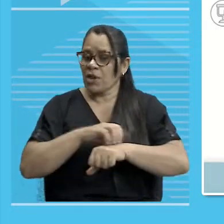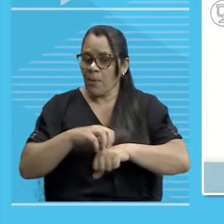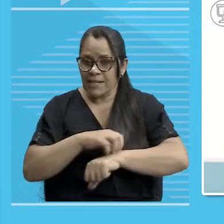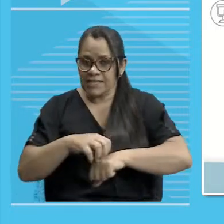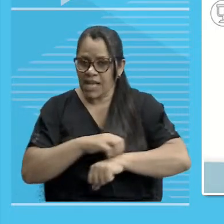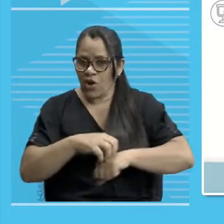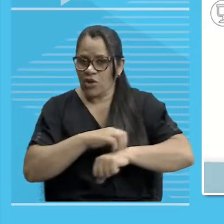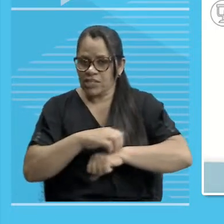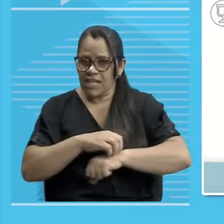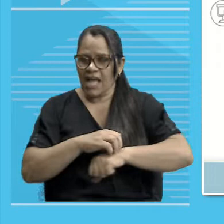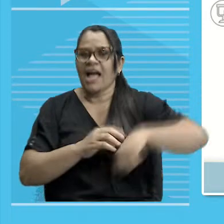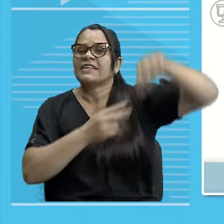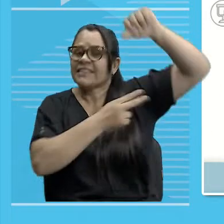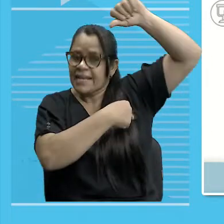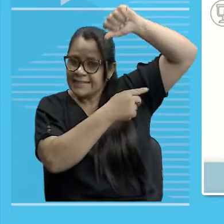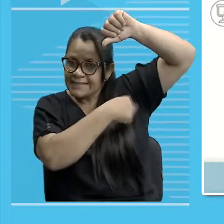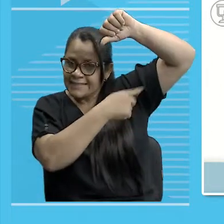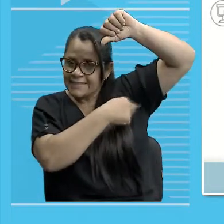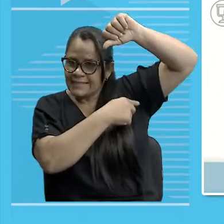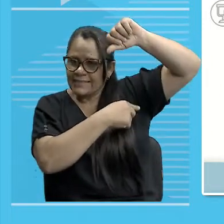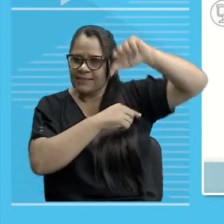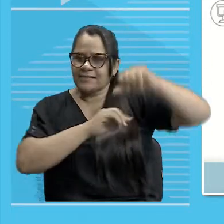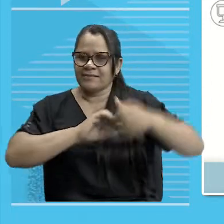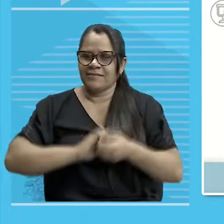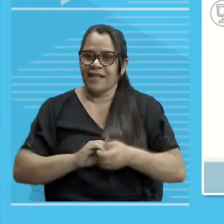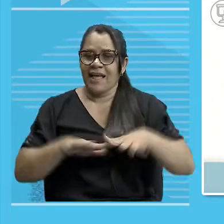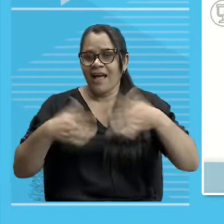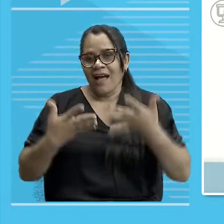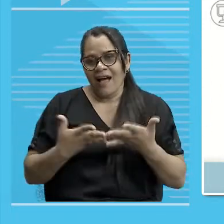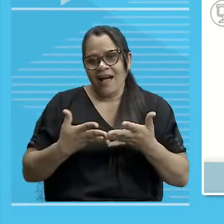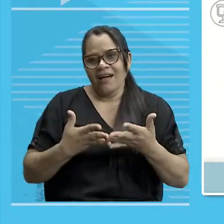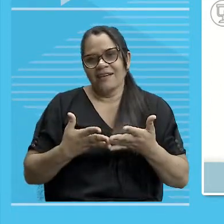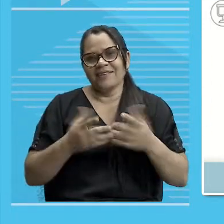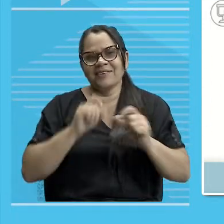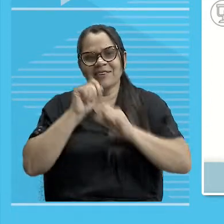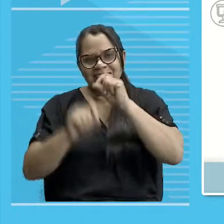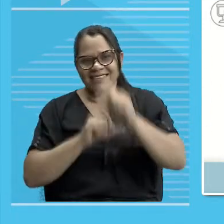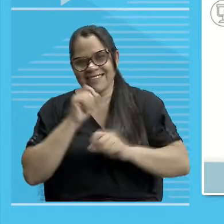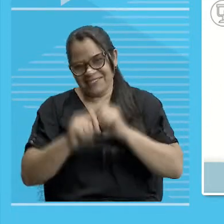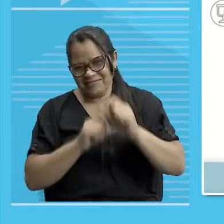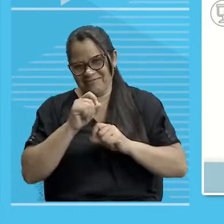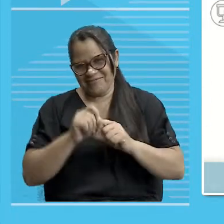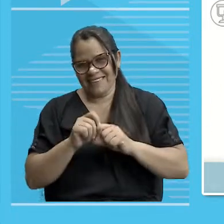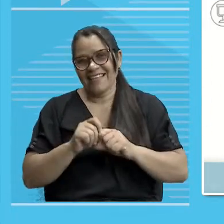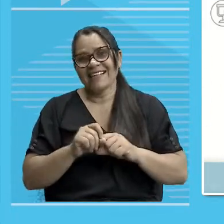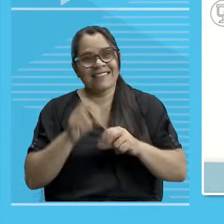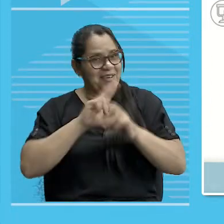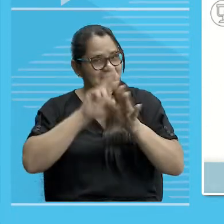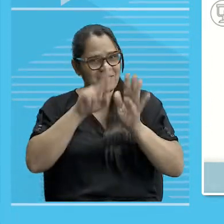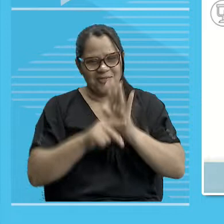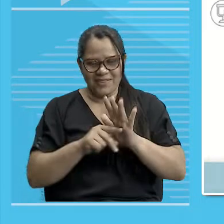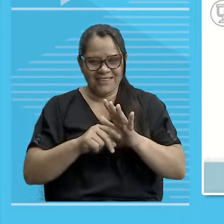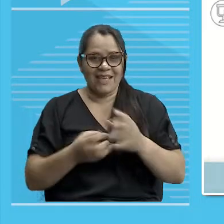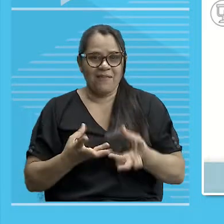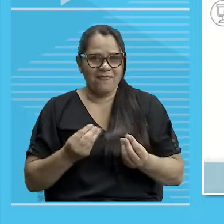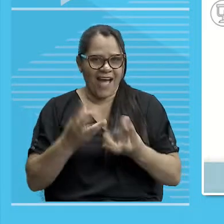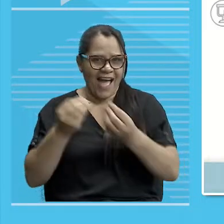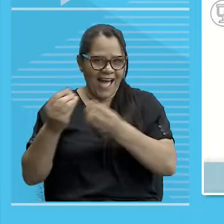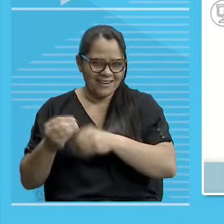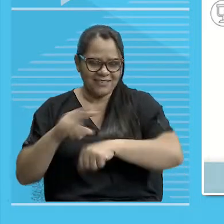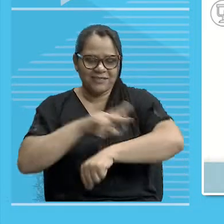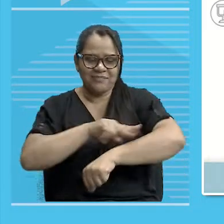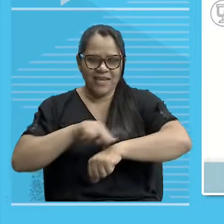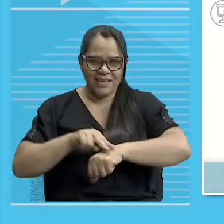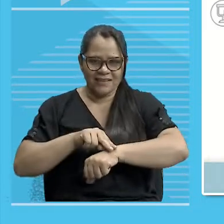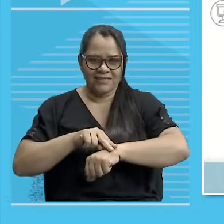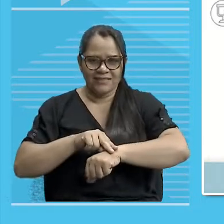depilei. Ah, Maria, professor, pode ser a floresta amazônica. Não, não cresceu não, é pequenininho. Pelinho pequenininho,